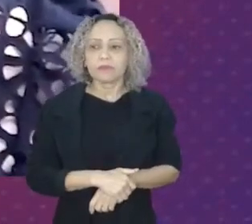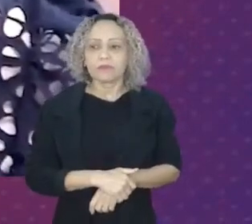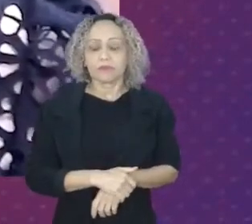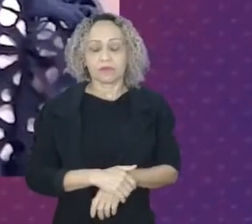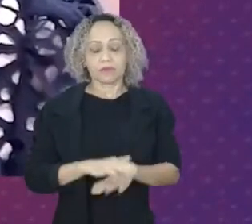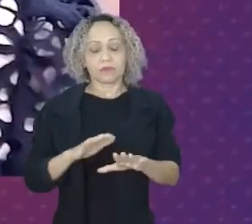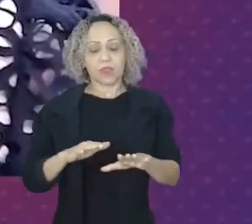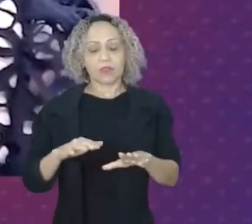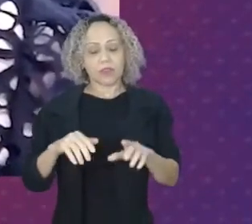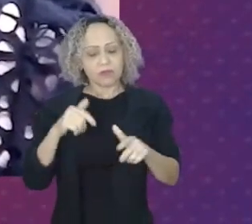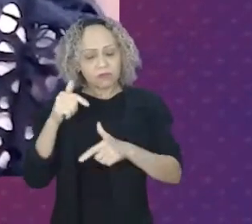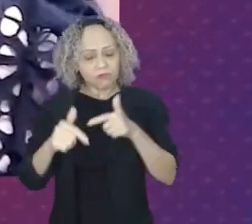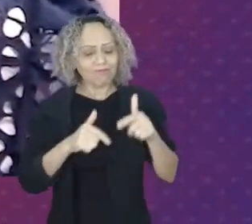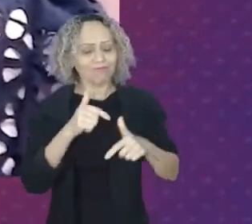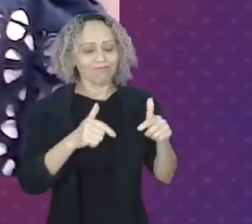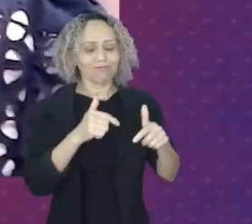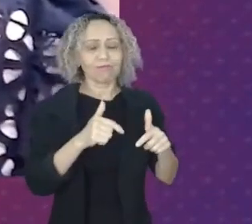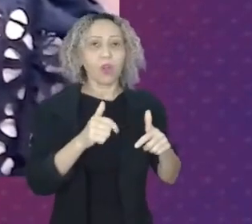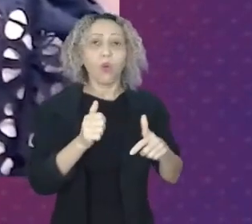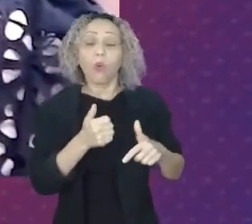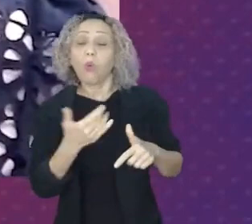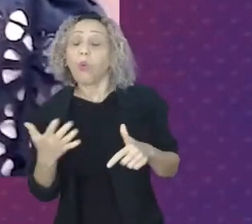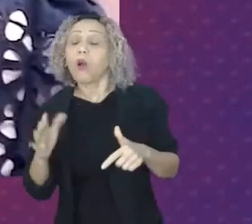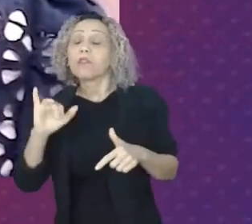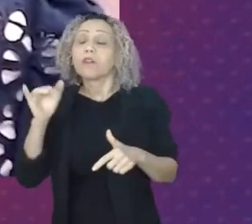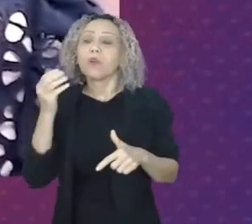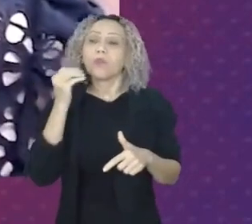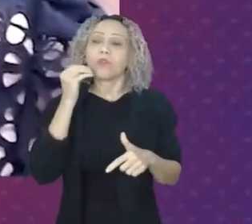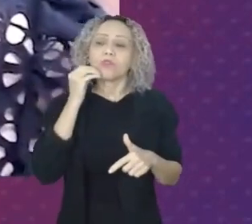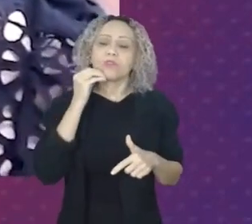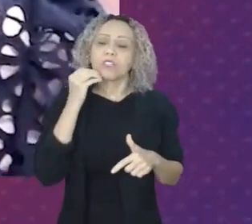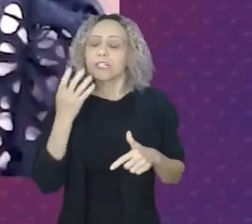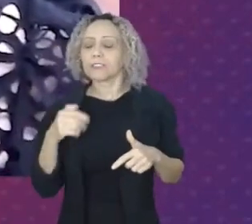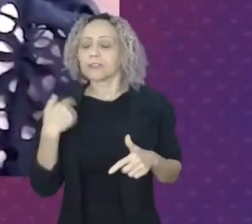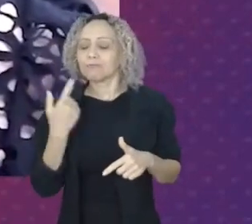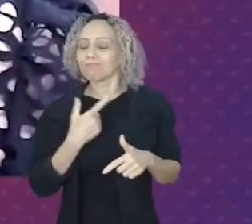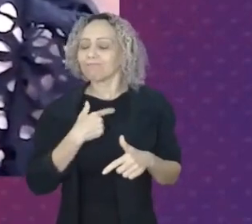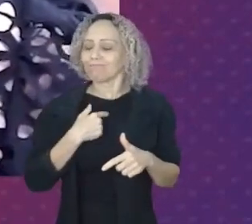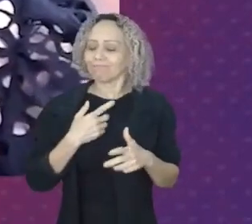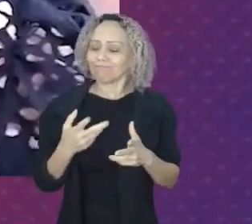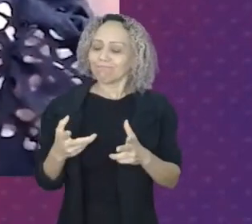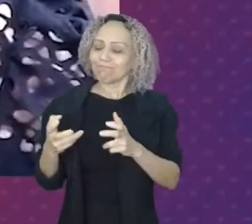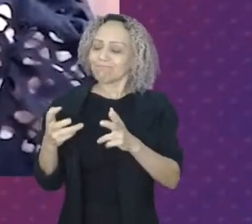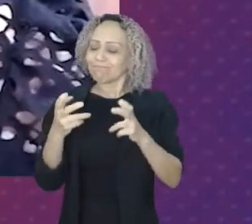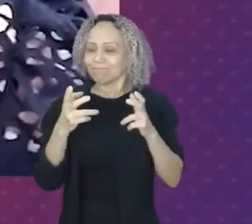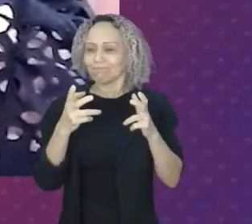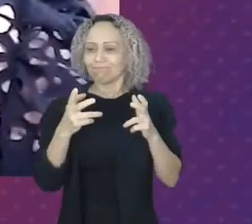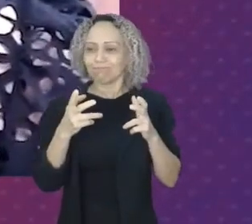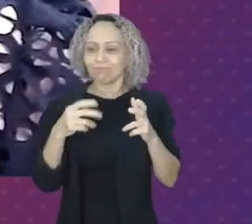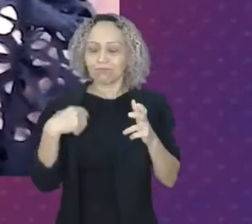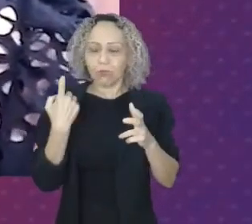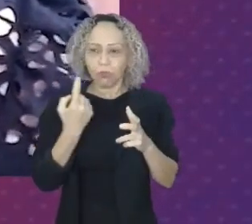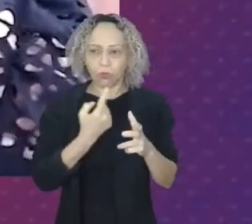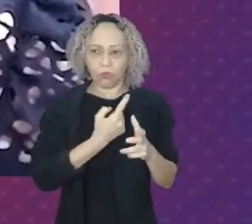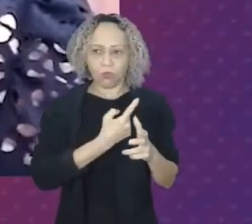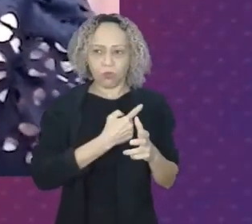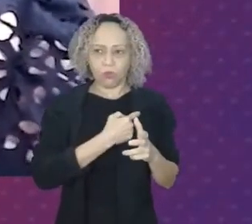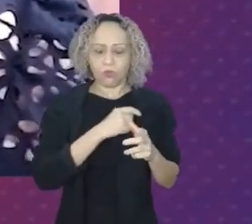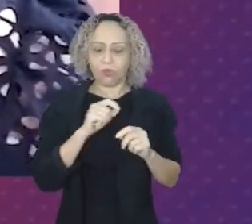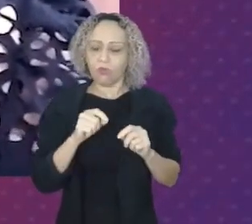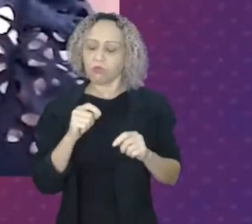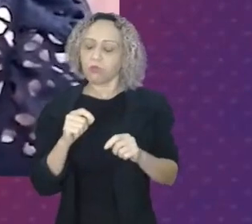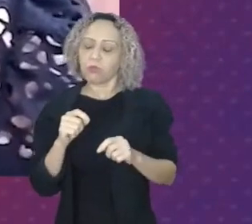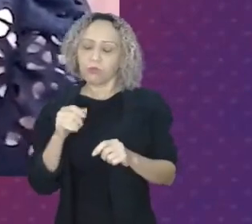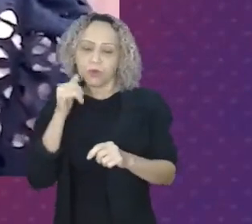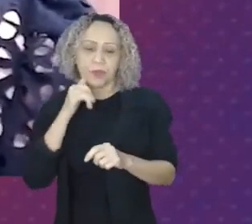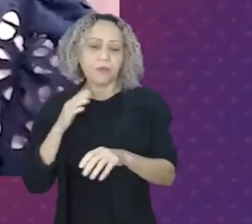nível local. Quais são as oportunidades que nós, mulheres, temos de, nas empresas ou em qualquer